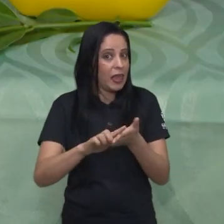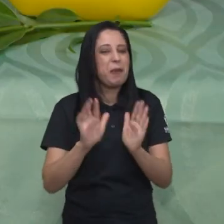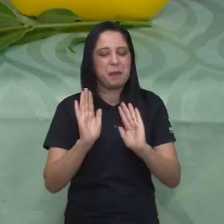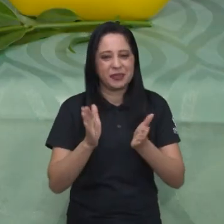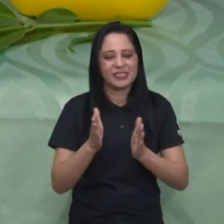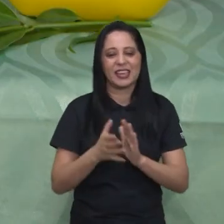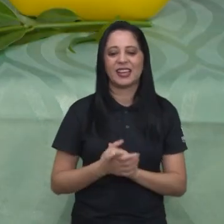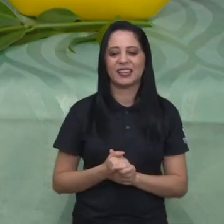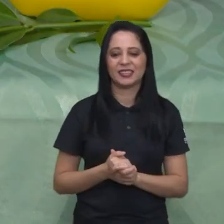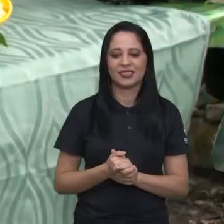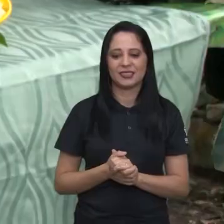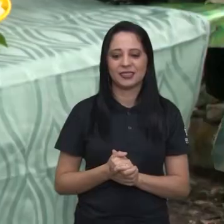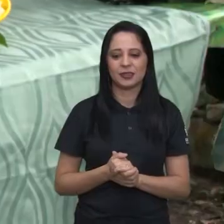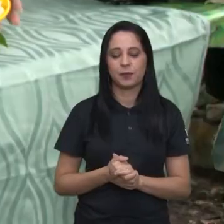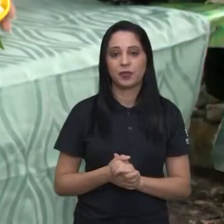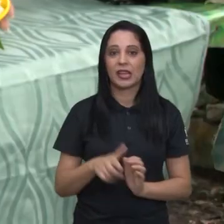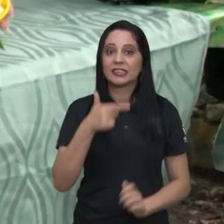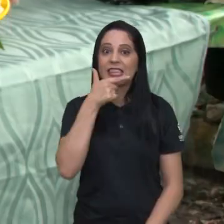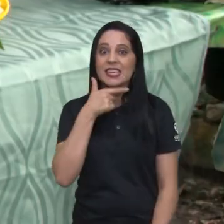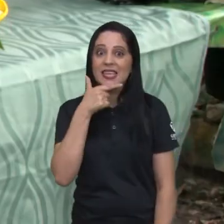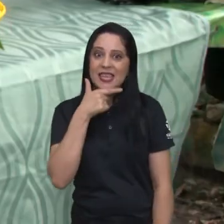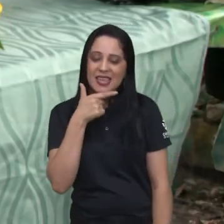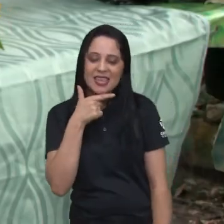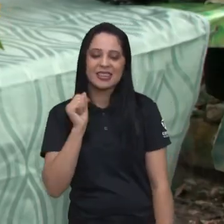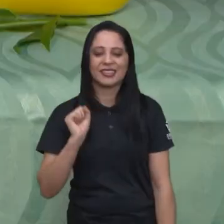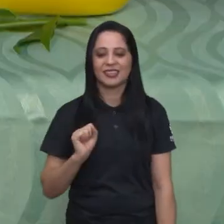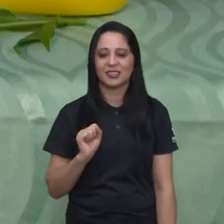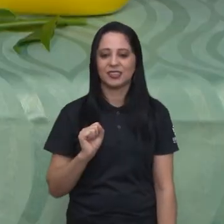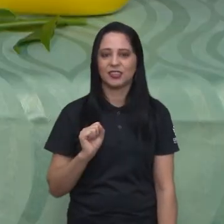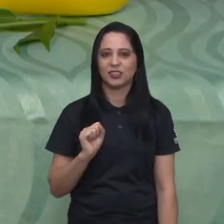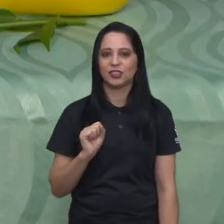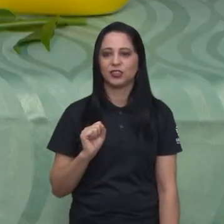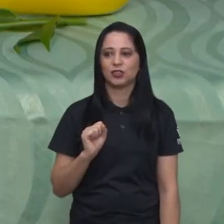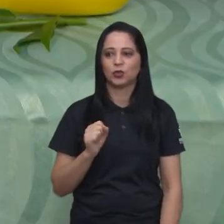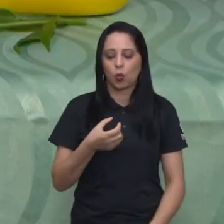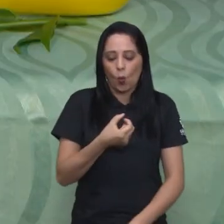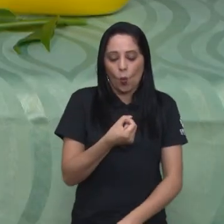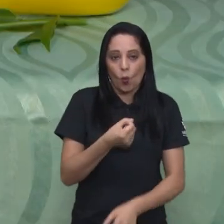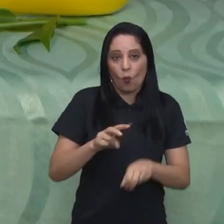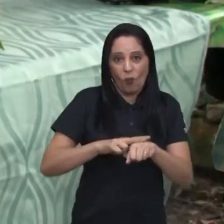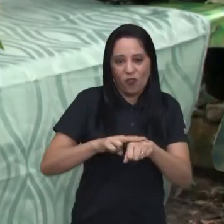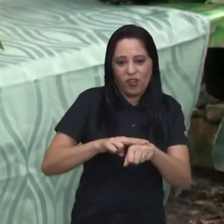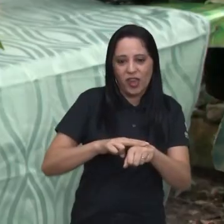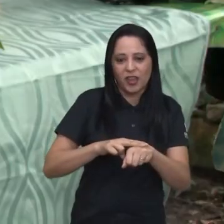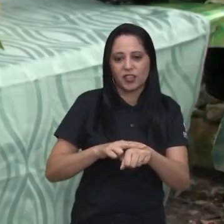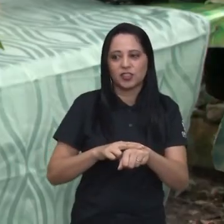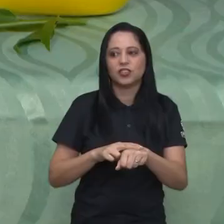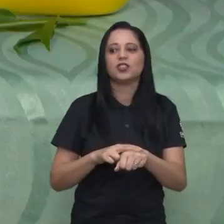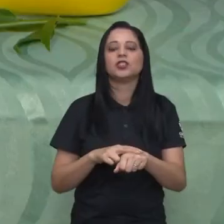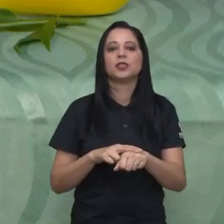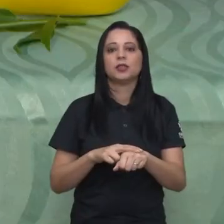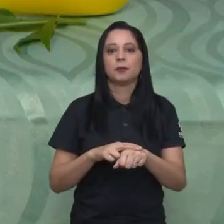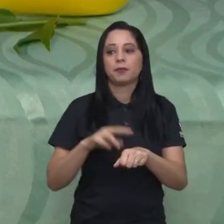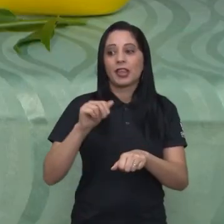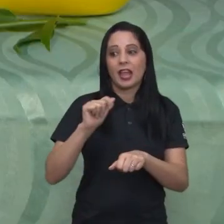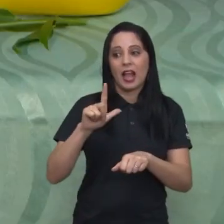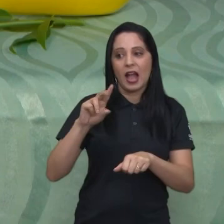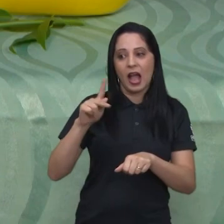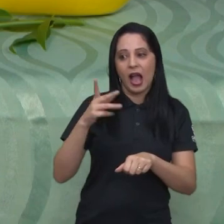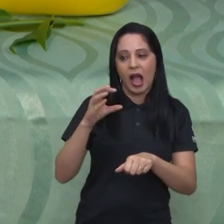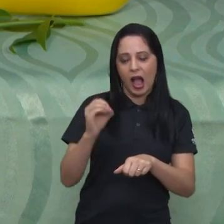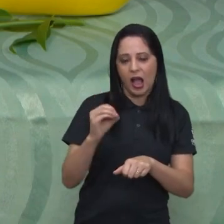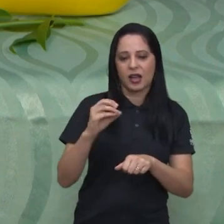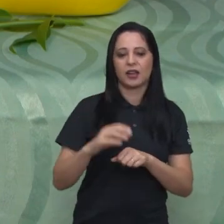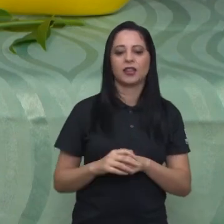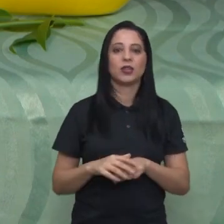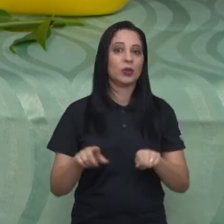né, do espaço. Então, aqui a gente tem a ricota fresca, a azeitona, o alho,